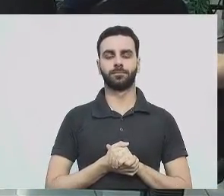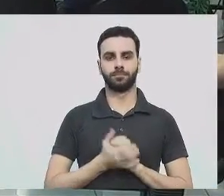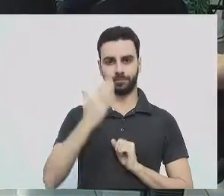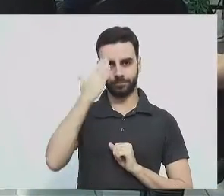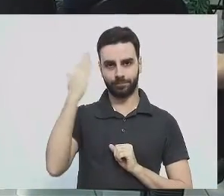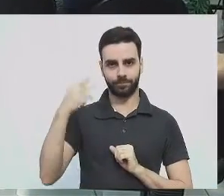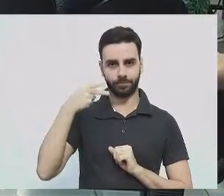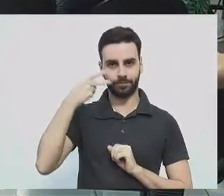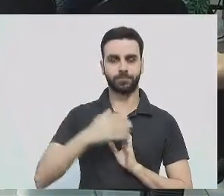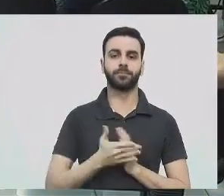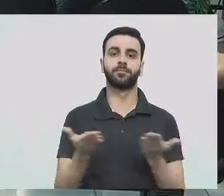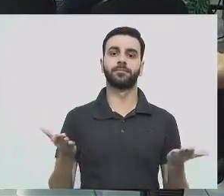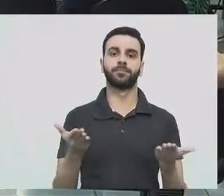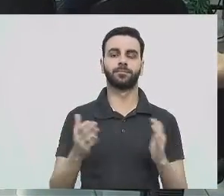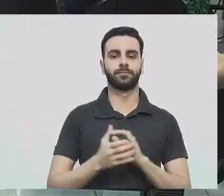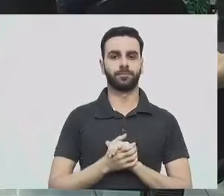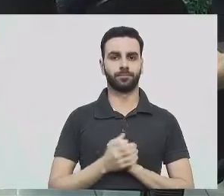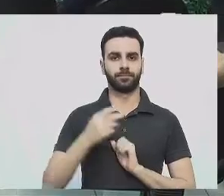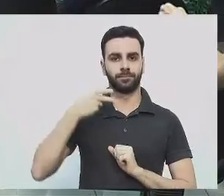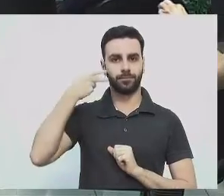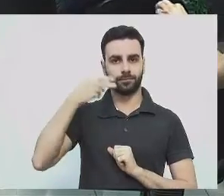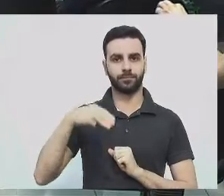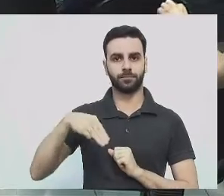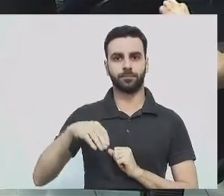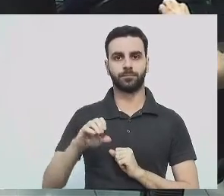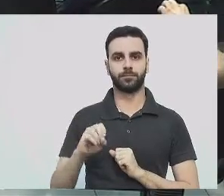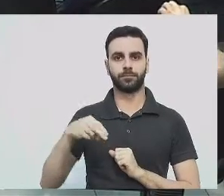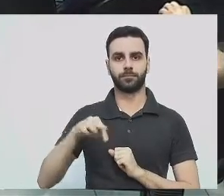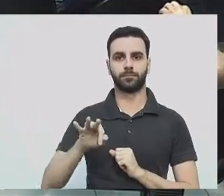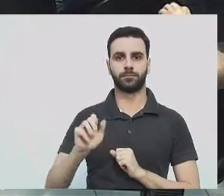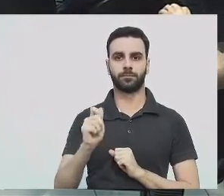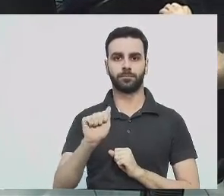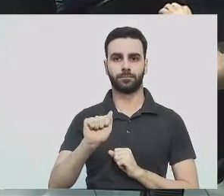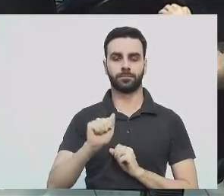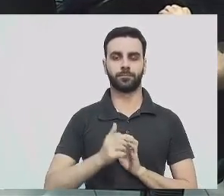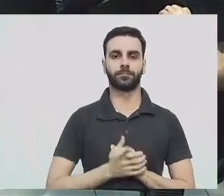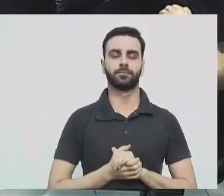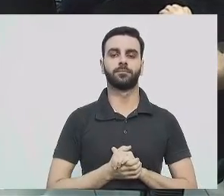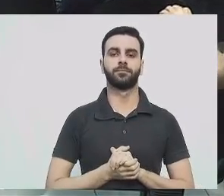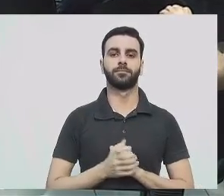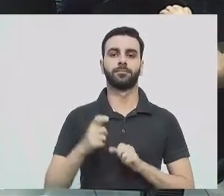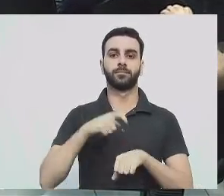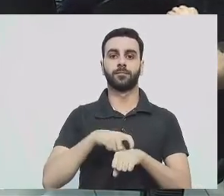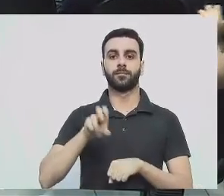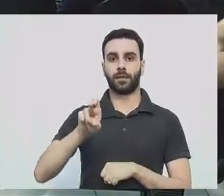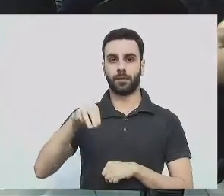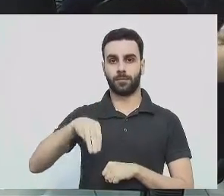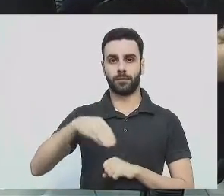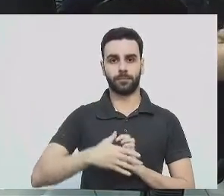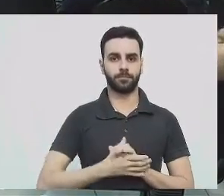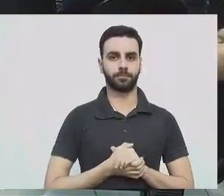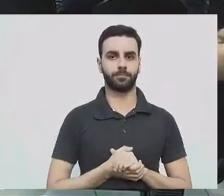Obrigado, vereador. Com a palavra, o vereador Arlindo Antônio Carneiro Montanha. O senhor tem 5 minutos.